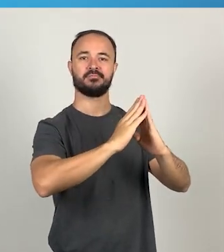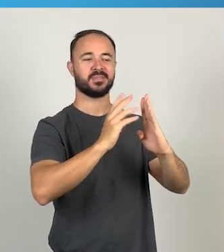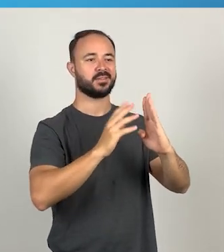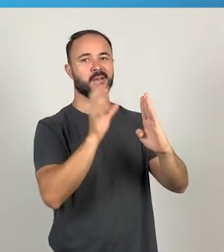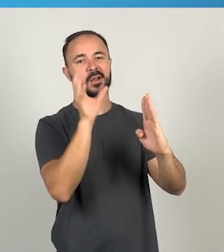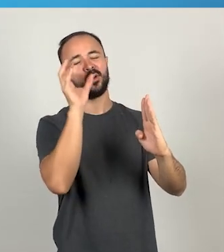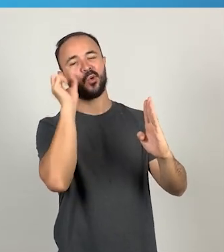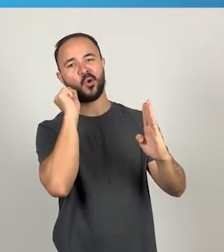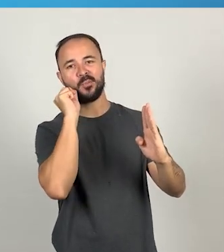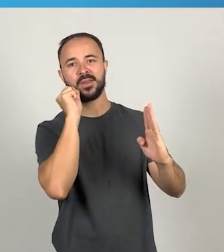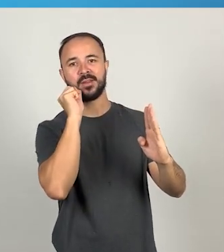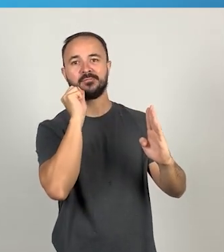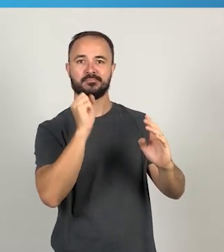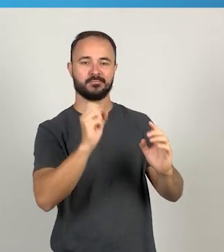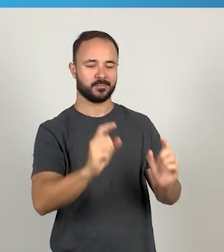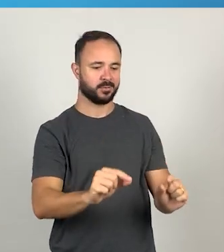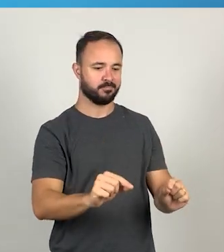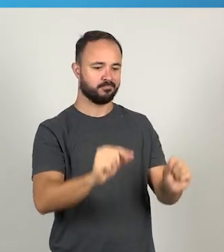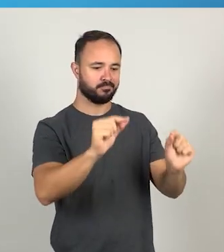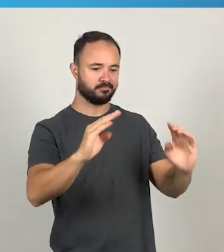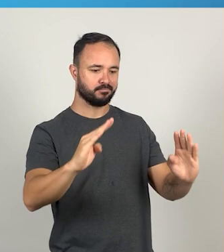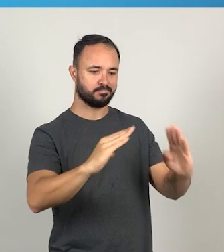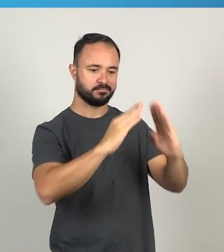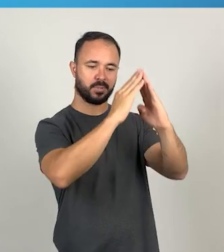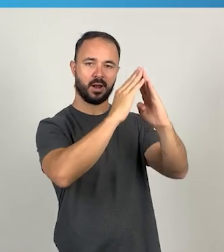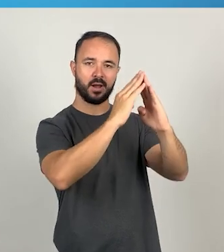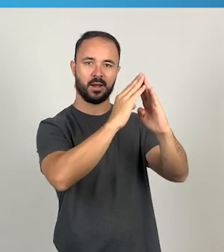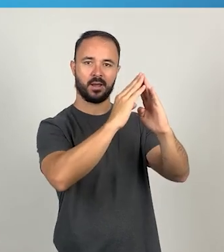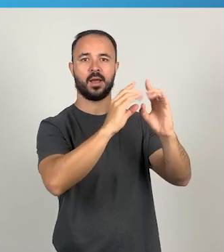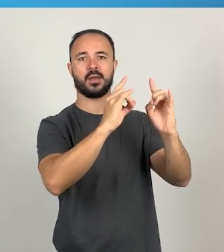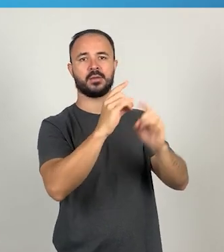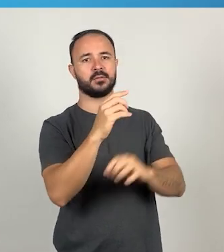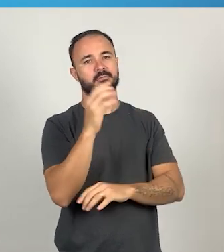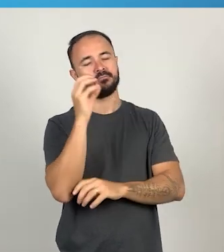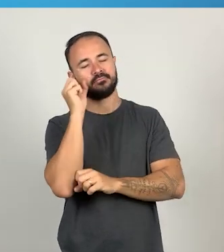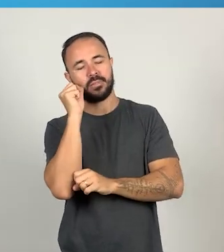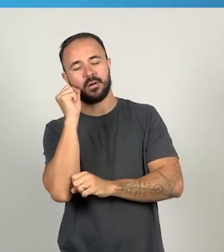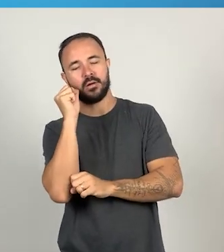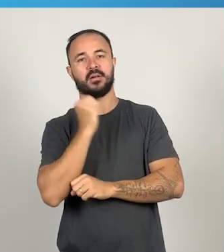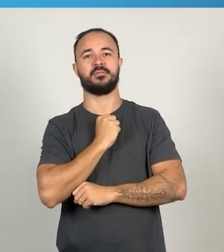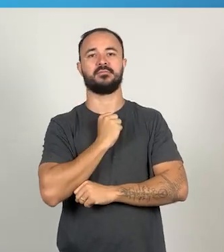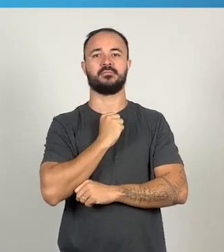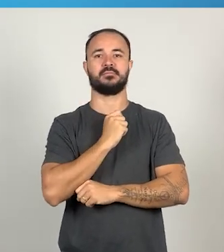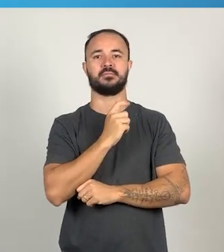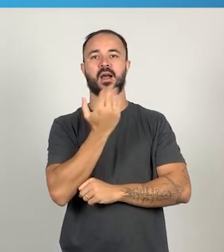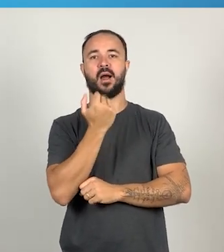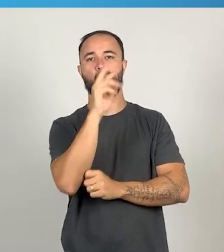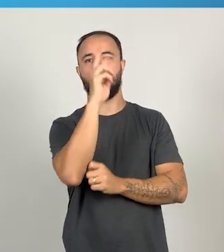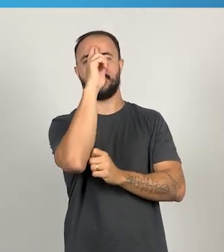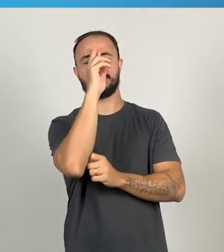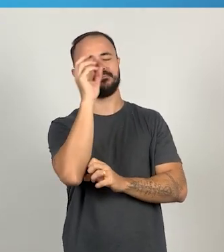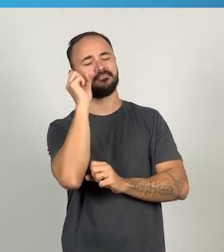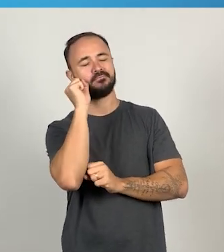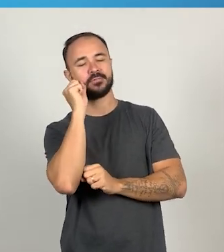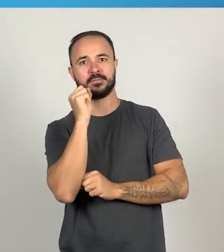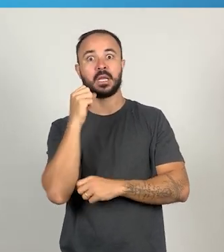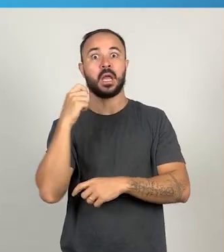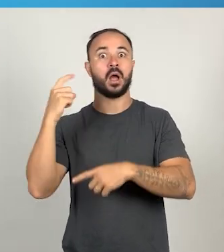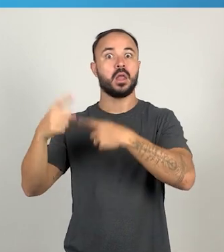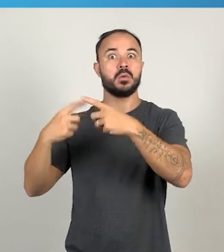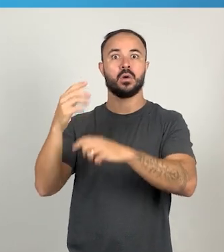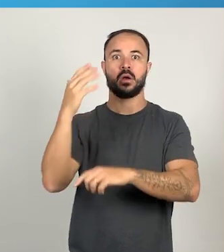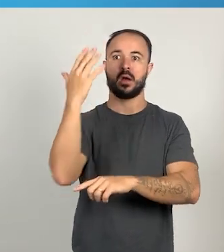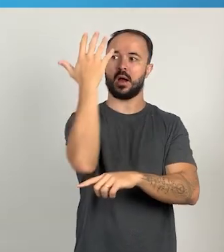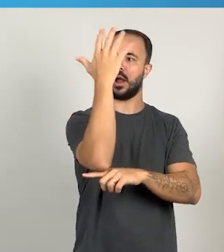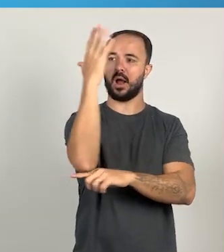tinha os pertences, os mapas, enfim, ele dormia, cochilava de um almoço, e aí enquanto cortavam as árvores para poder